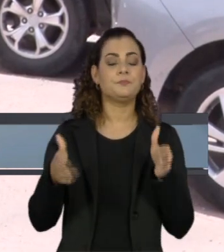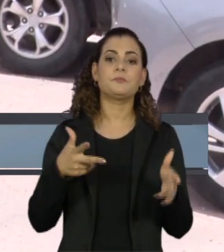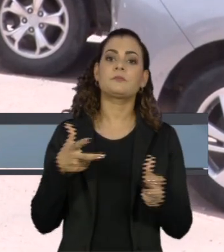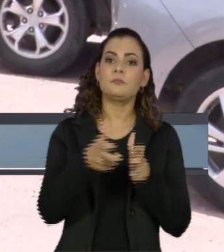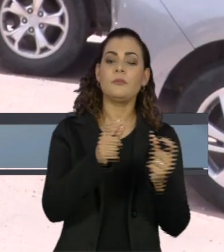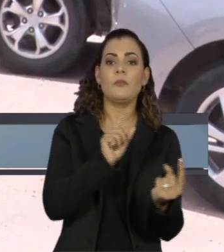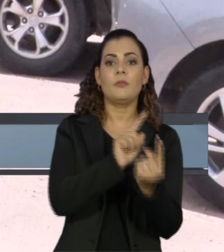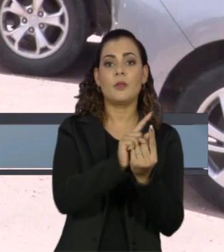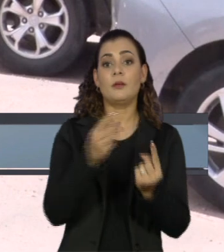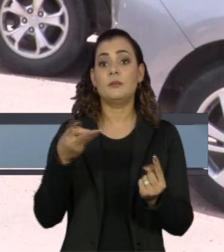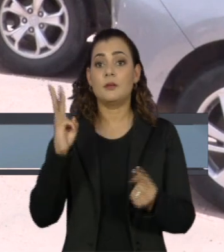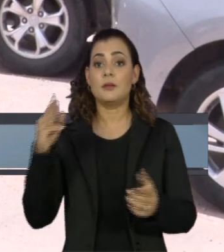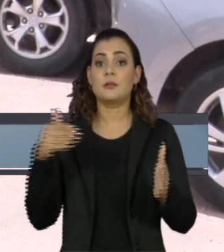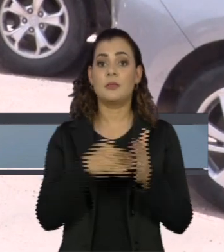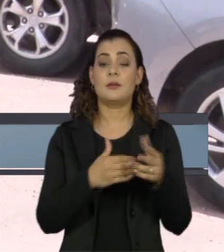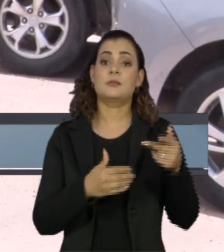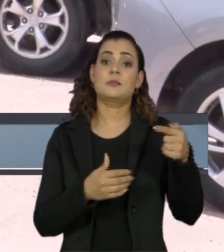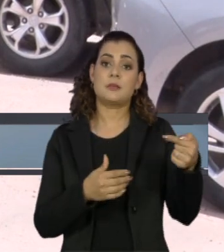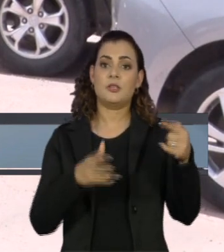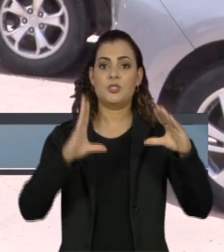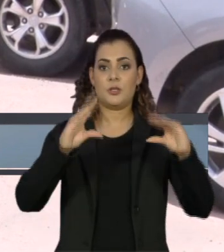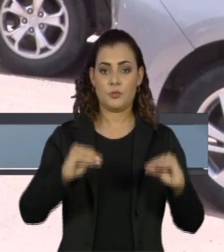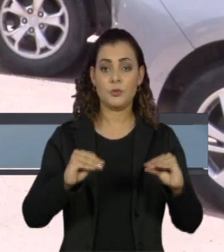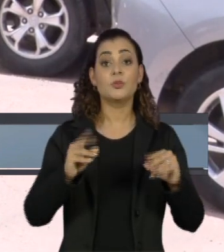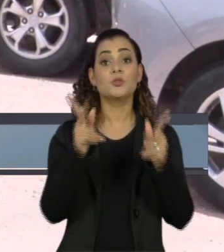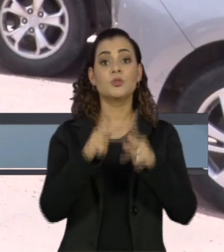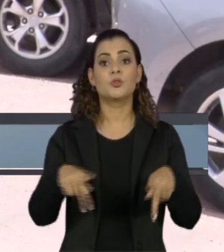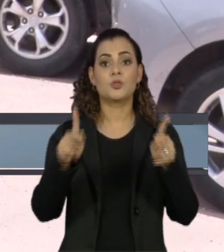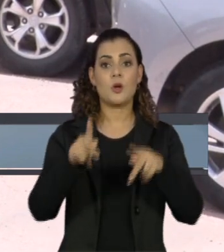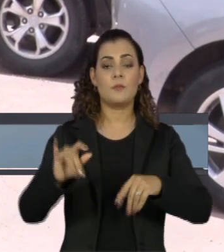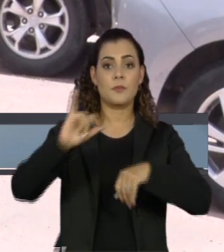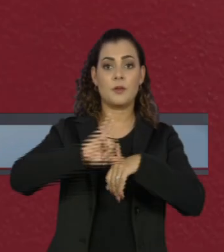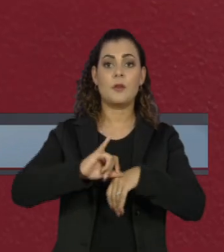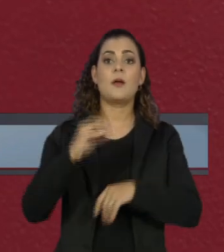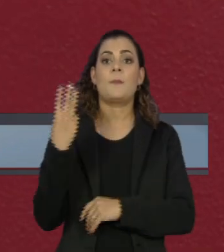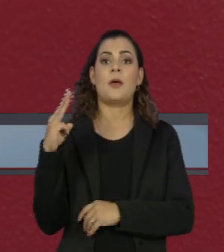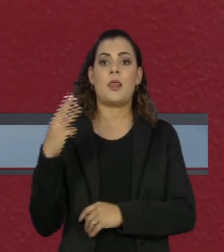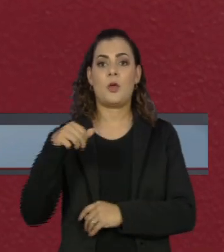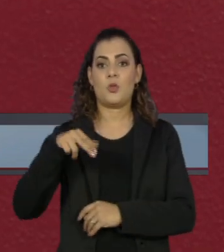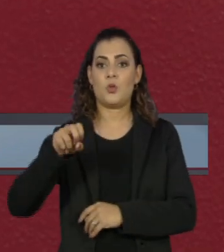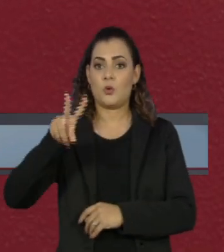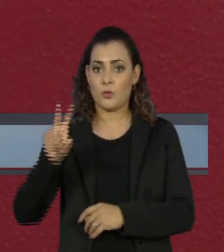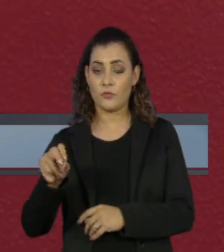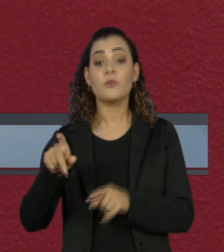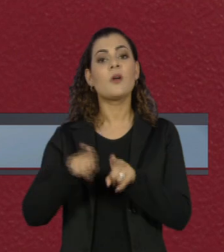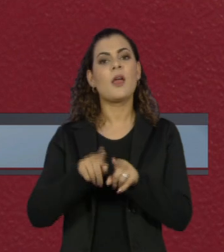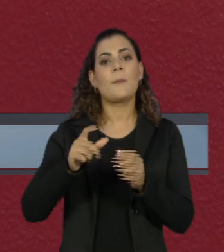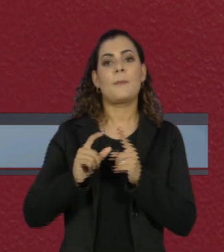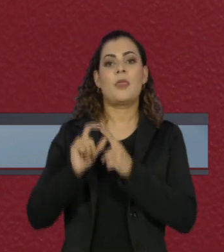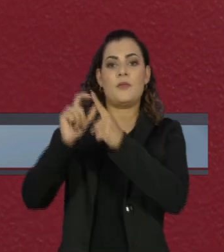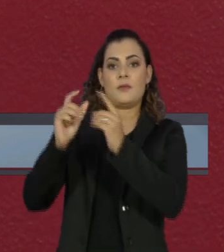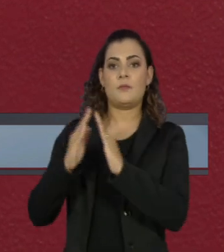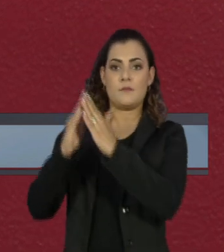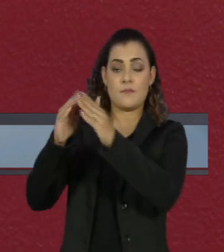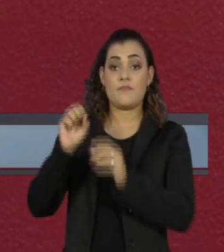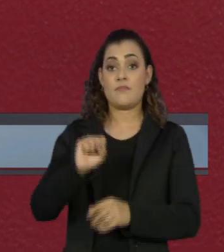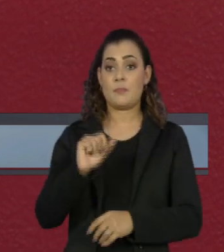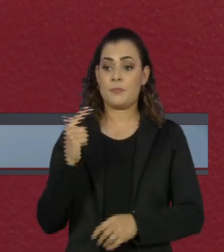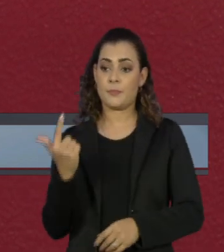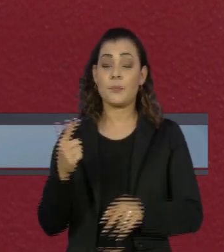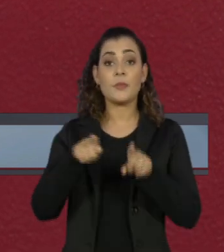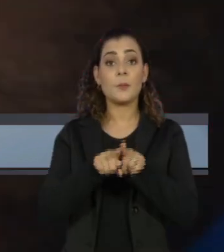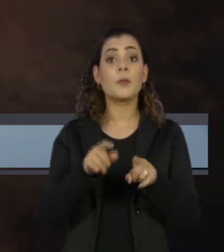das três da tarde as sete horas da noite no shopping localizado no bairro Maranhão Novo periferia de São Luís no caso das vacinas